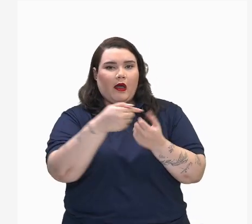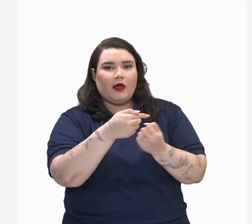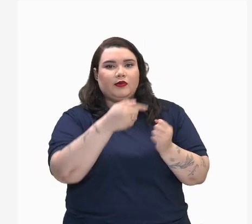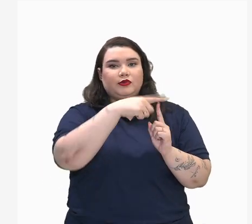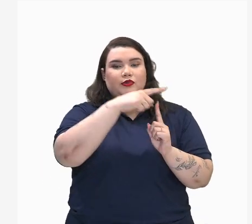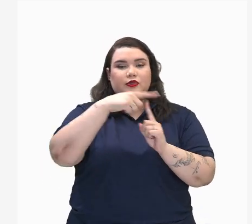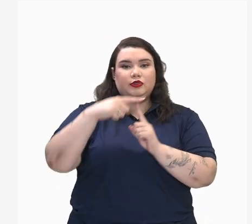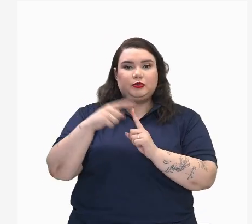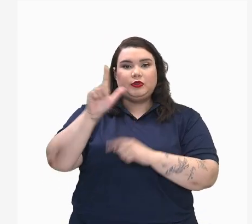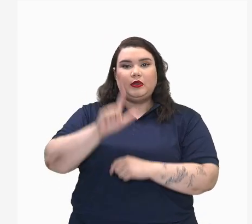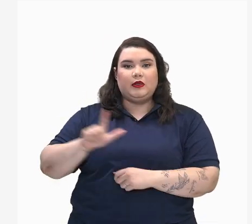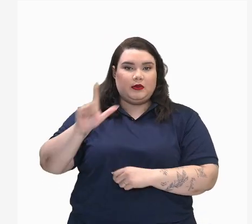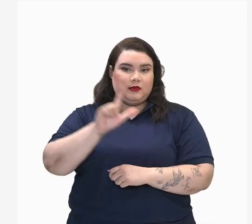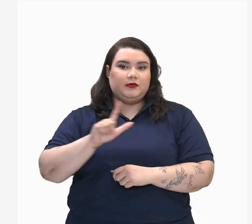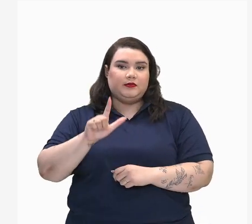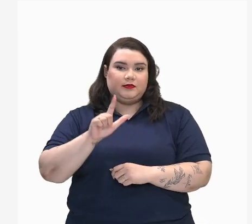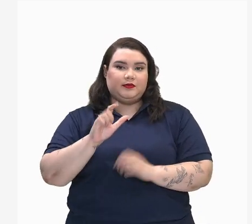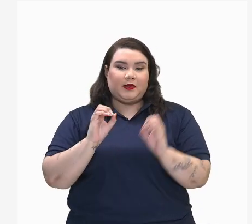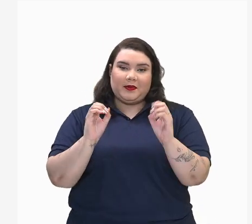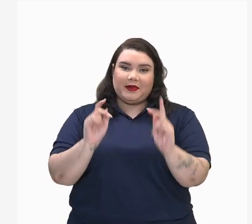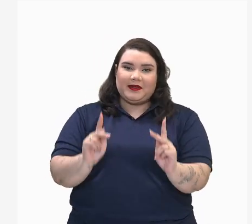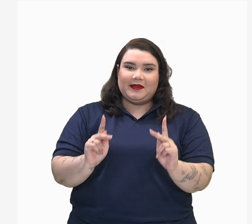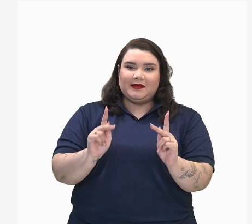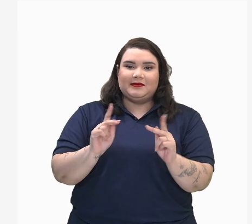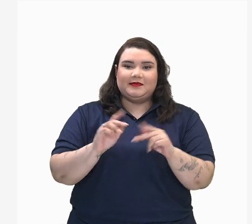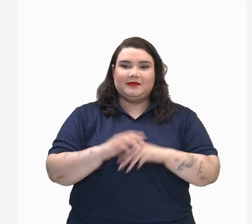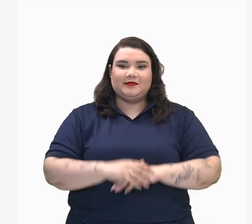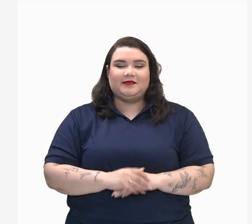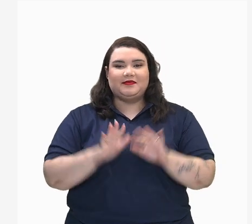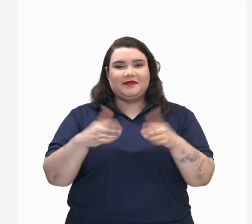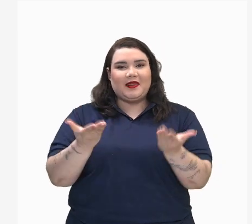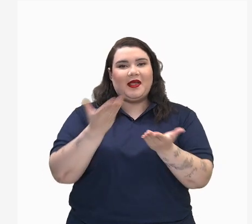da literatura. Então, turmas,